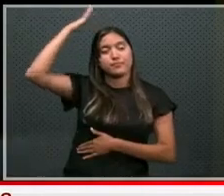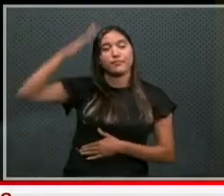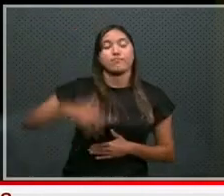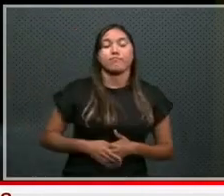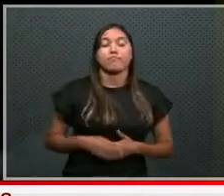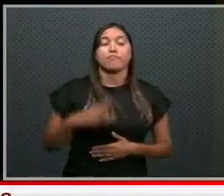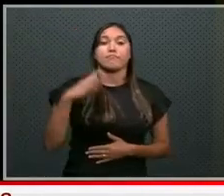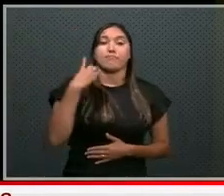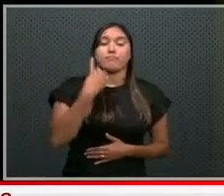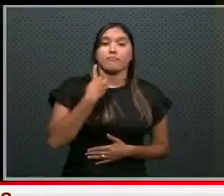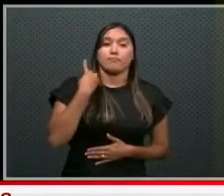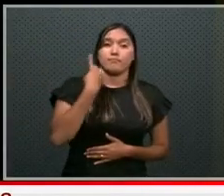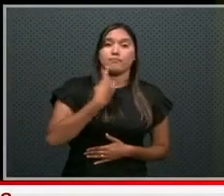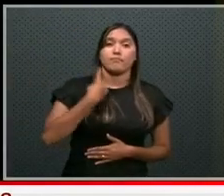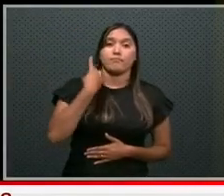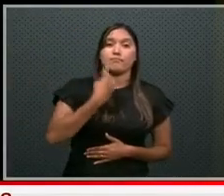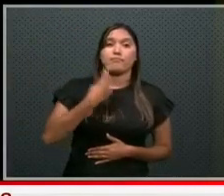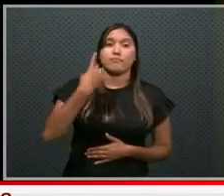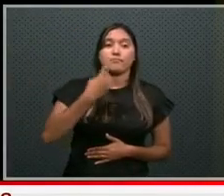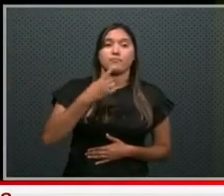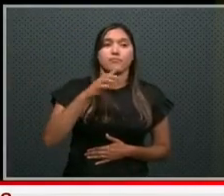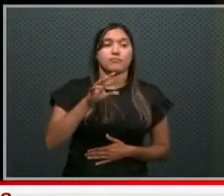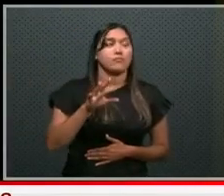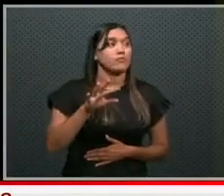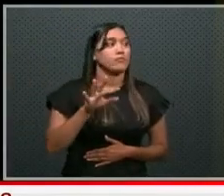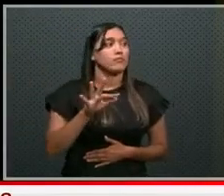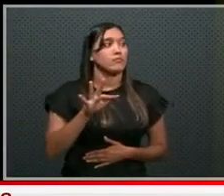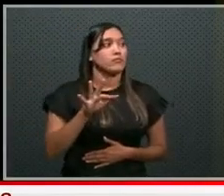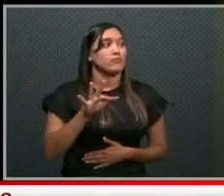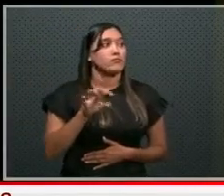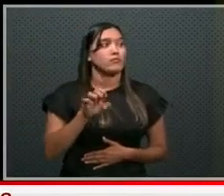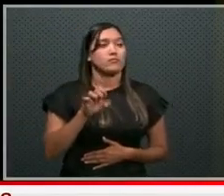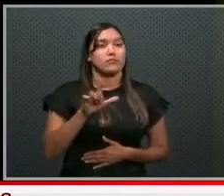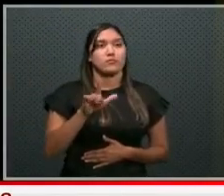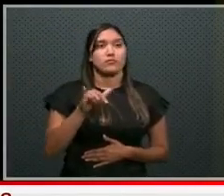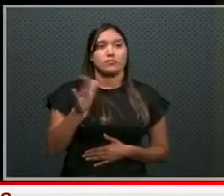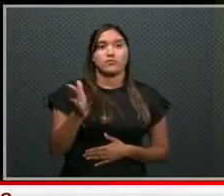deputada Vivi Reis Nossa eterna deputada Federal